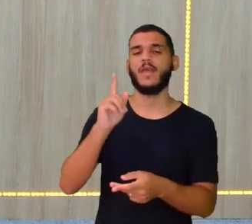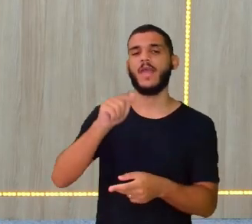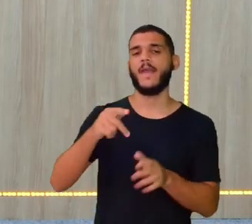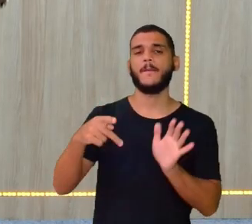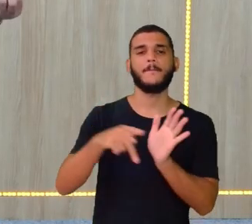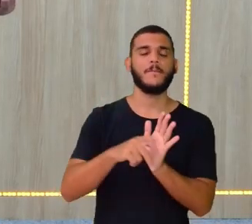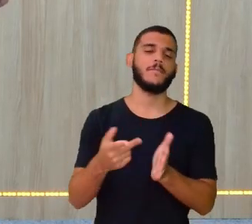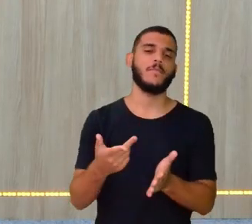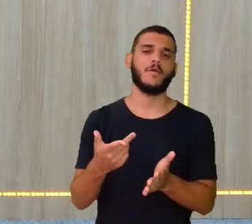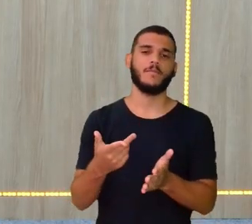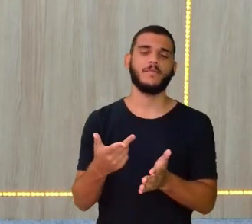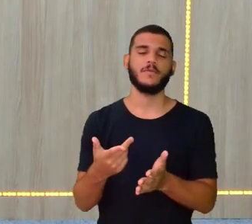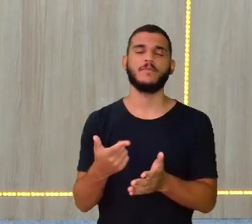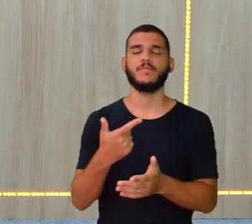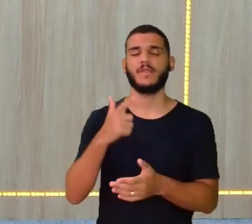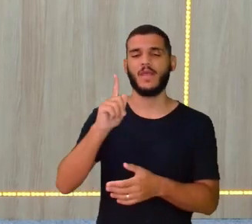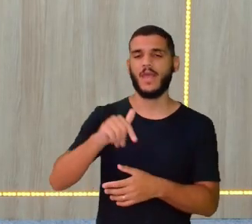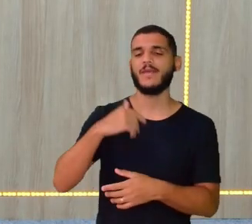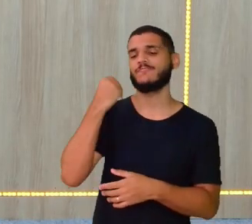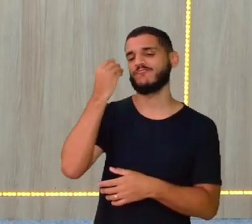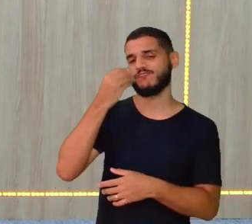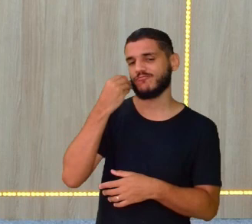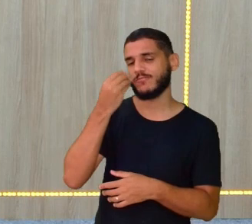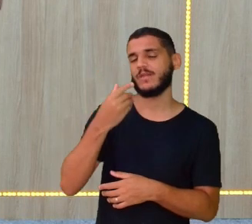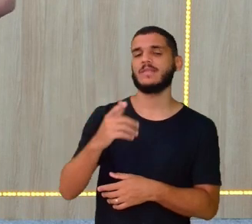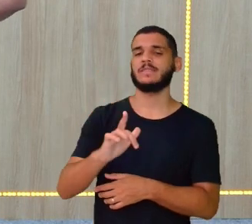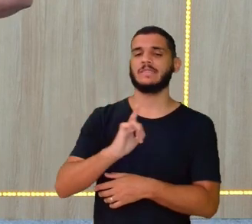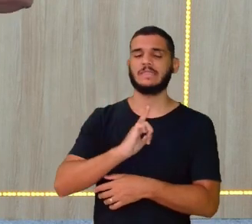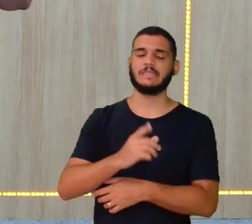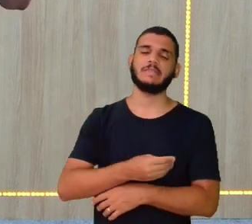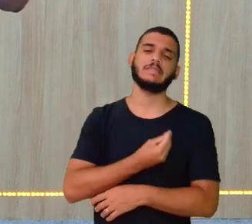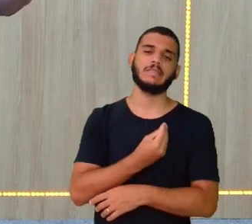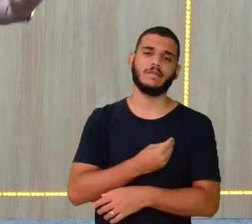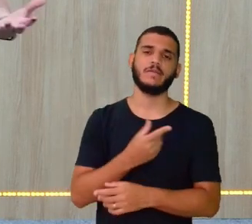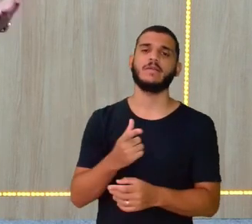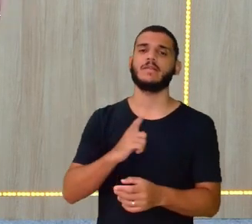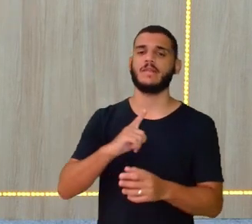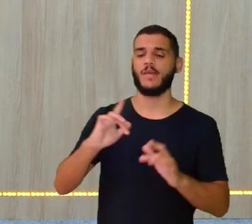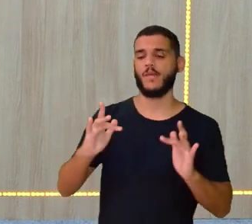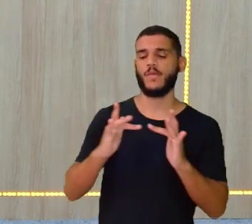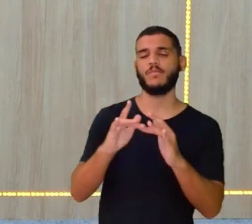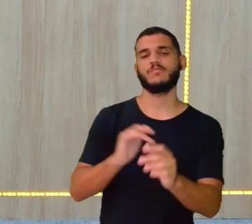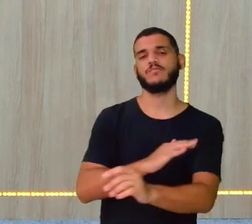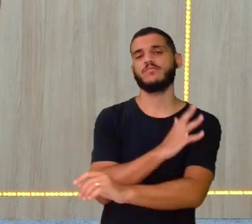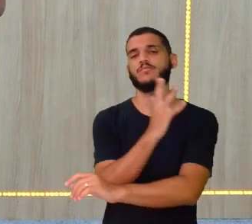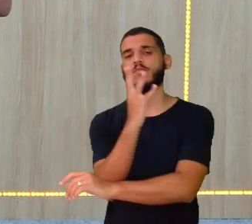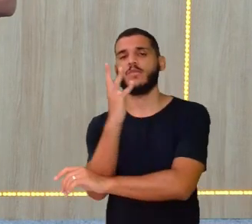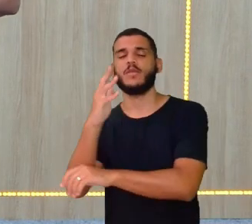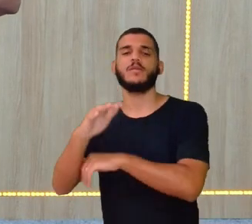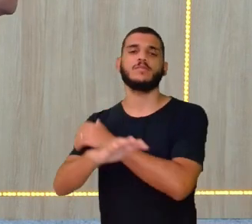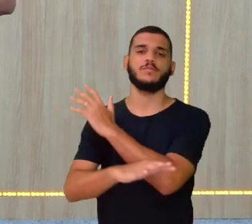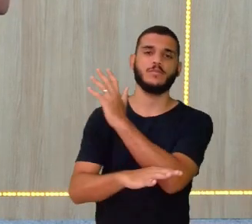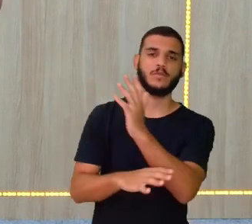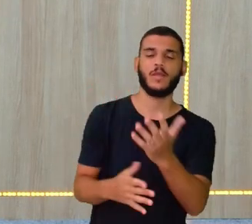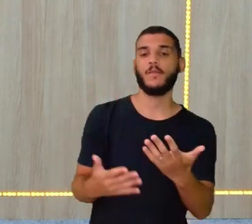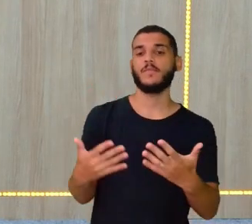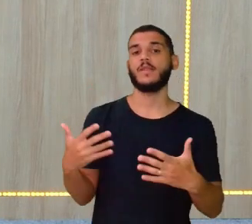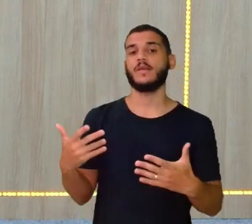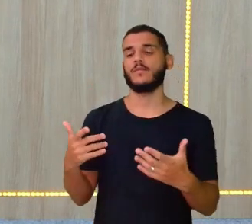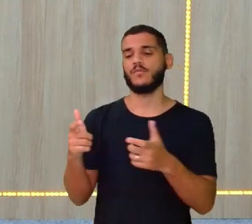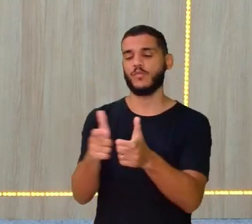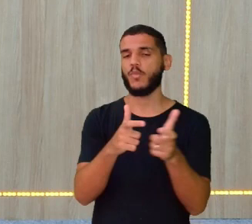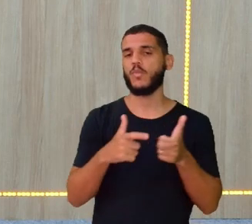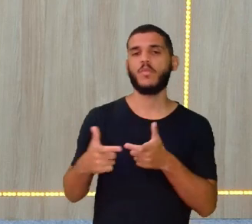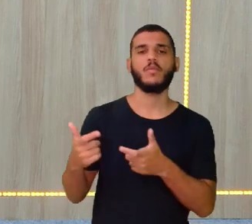minhas raízes, é a minha existência, não é? No meio da natureza, ali no Pantanal. E é